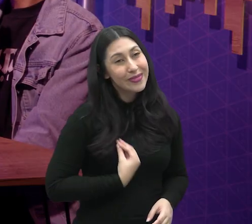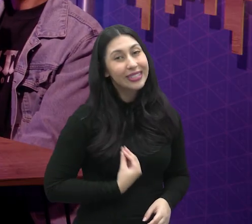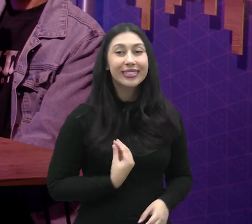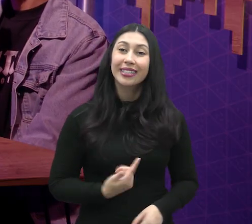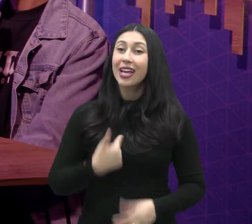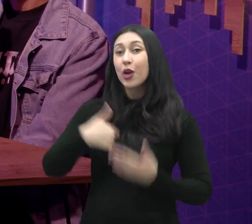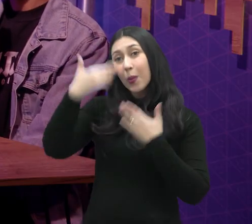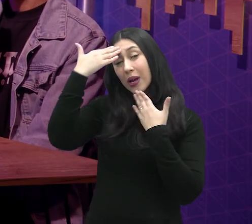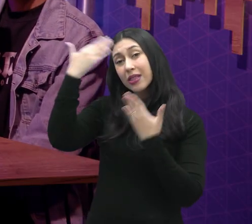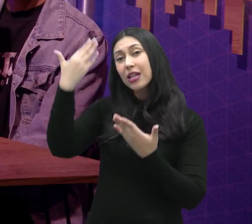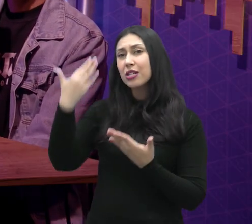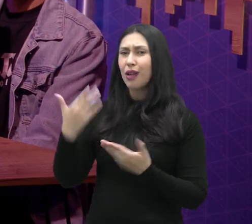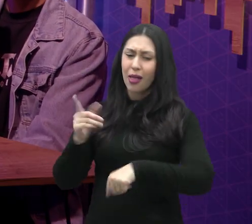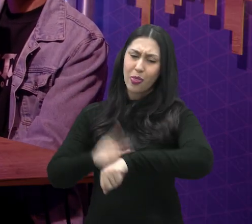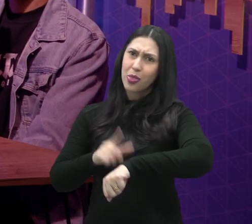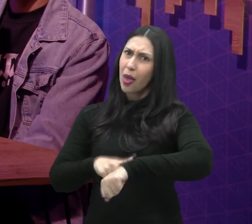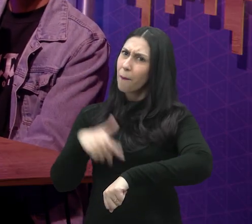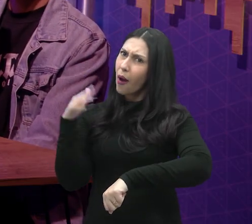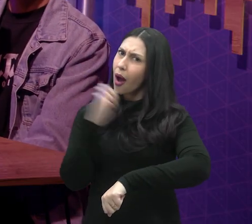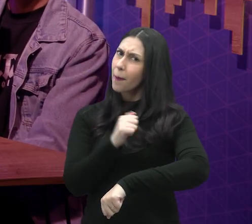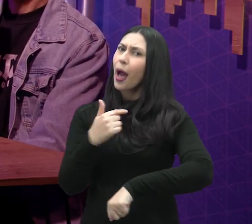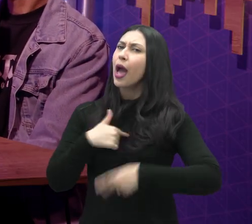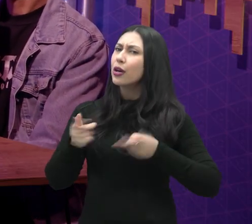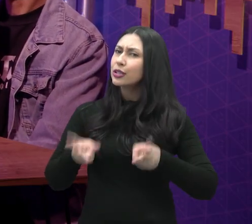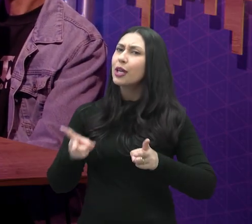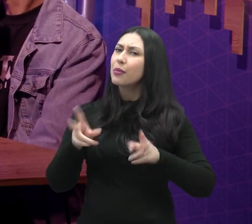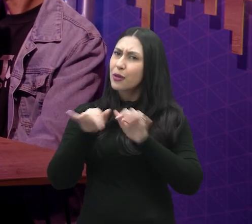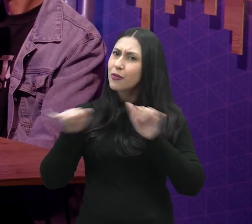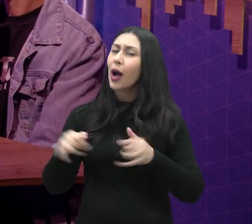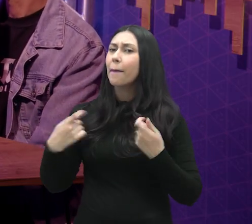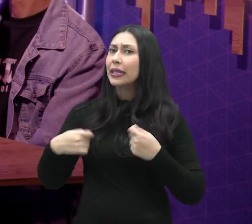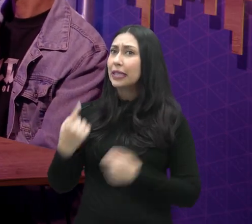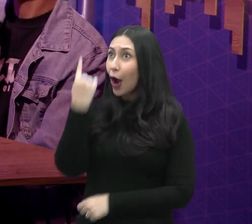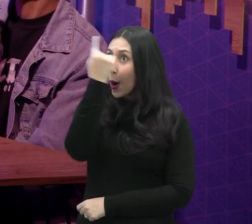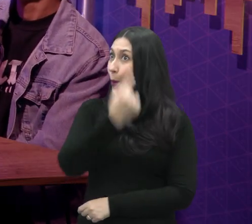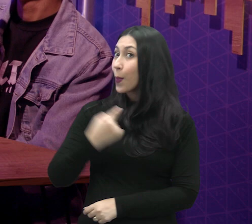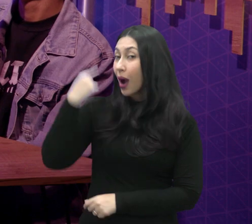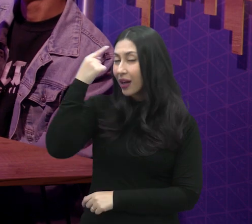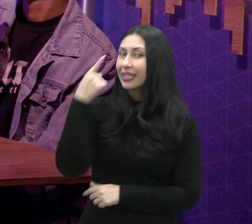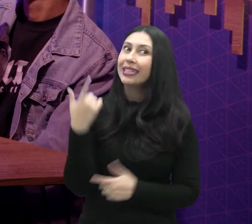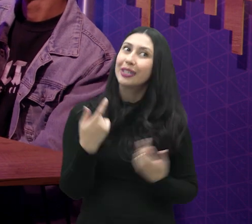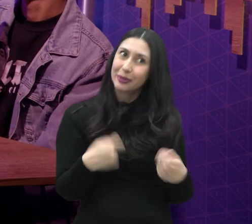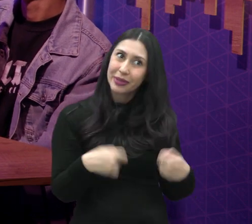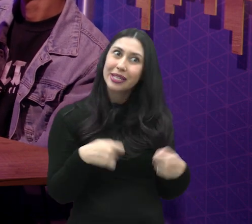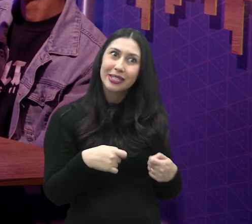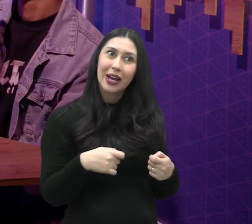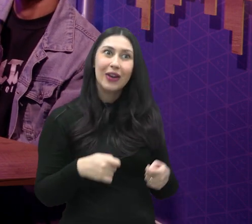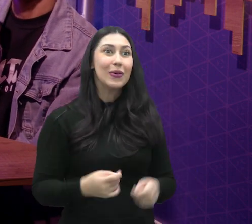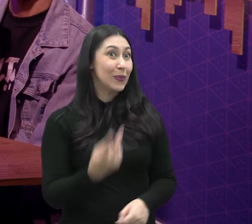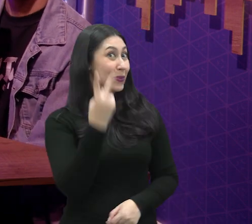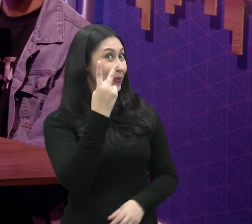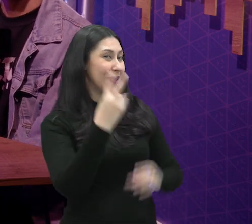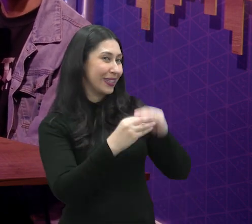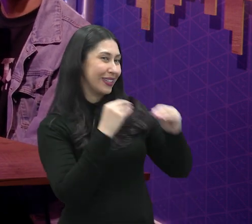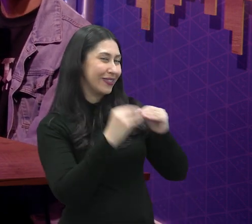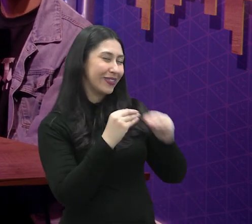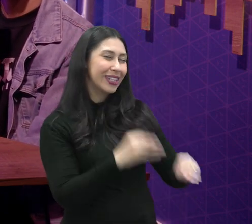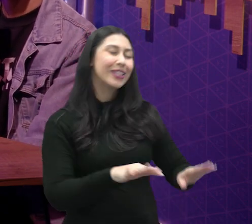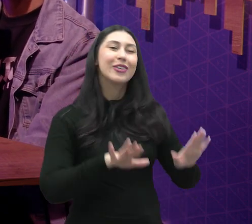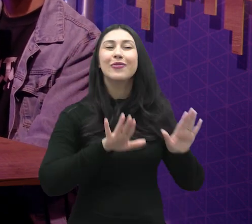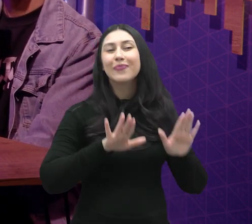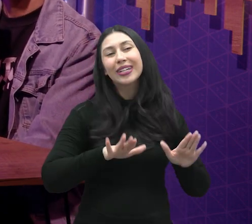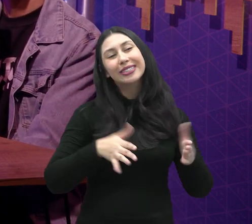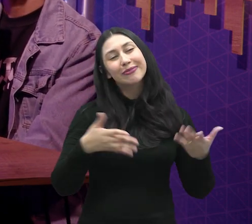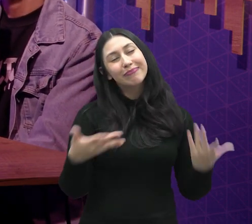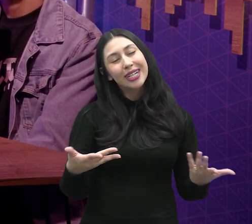participação. Obrigado, queria mais, passa muito rápido. Toda vez que eu venho aqui eu falo que esse programa deveria ter 1 hora. A gente tem que fazer o episódio 2 de novelas. Isso. Mas é isso, gente.